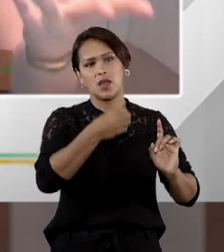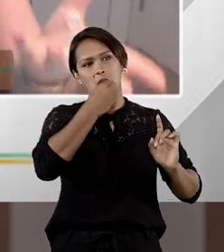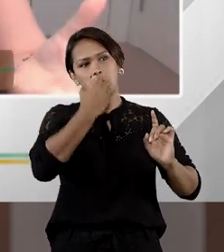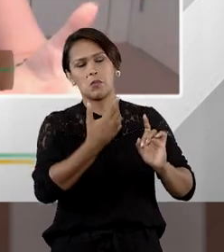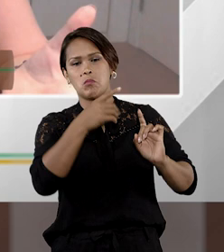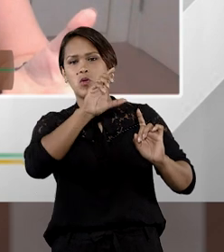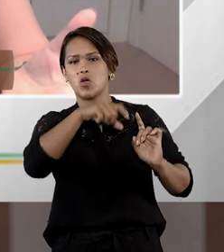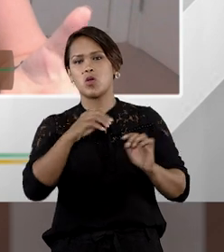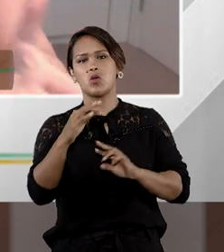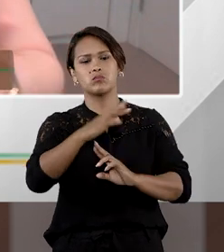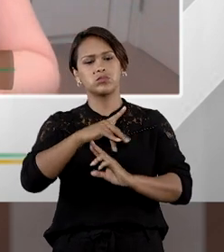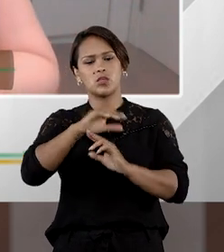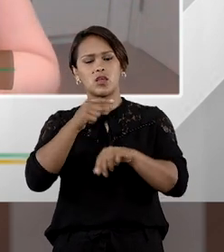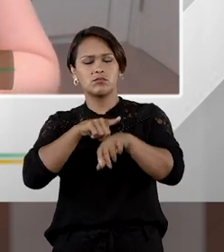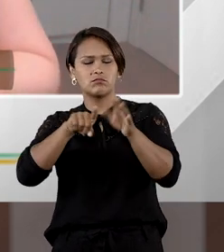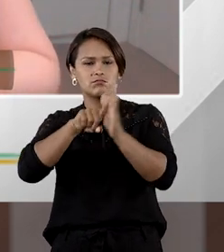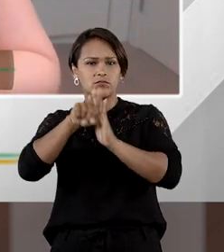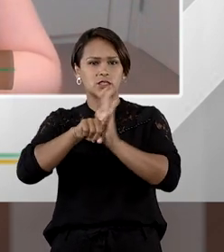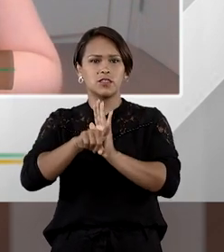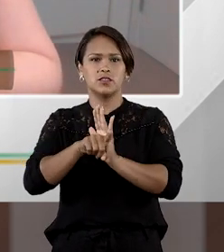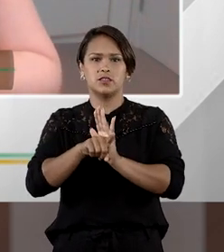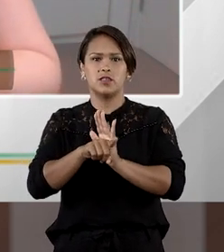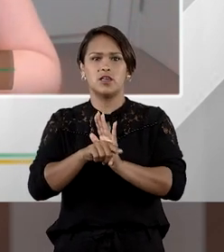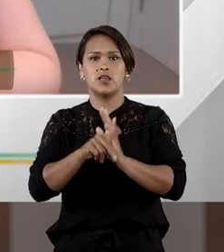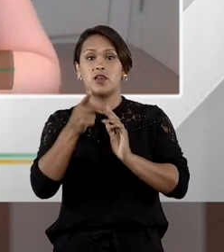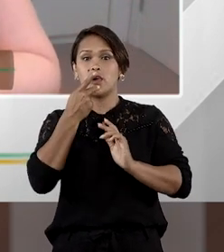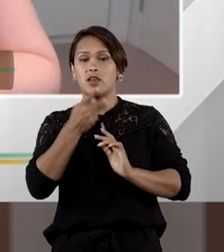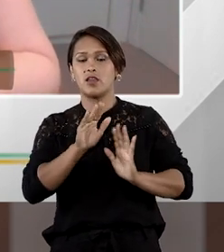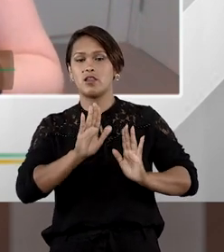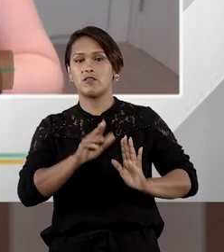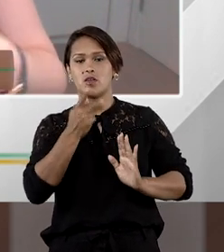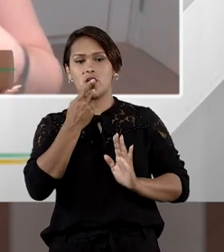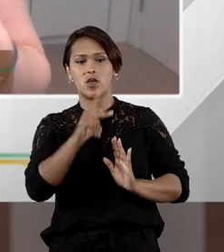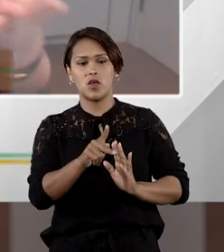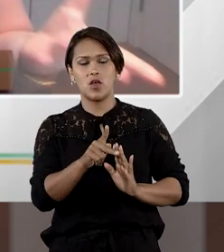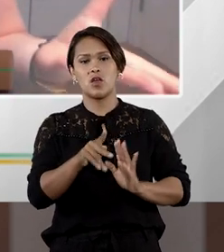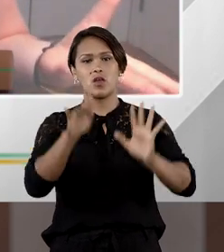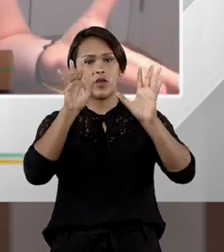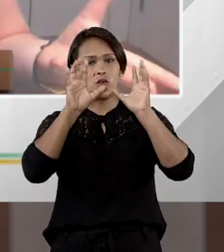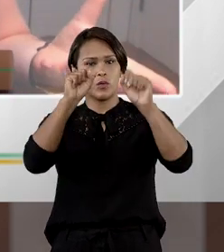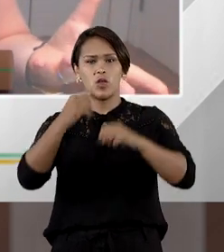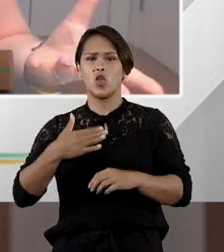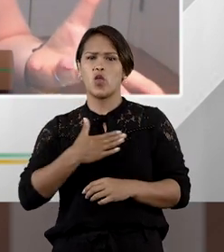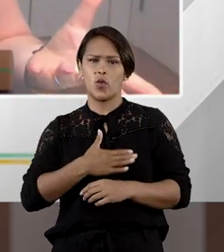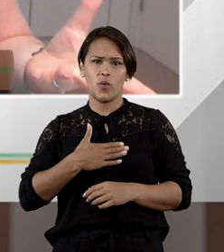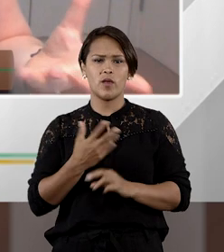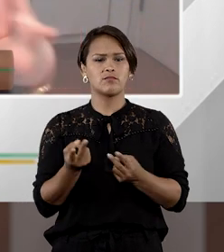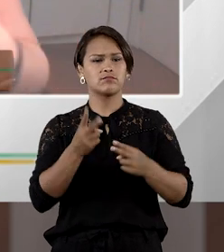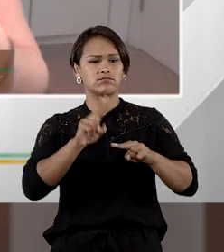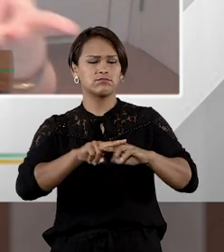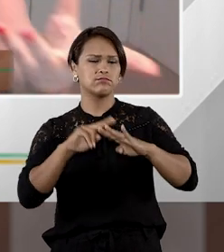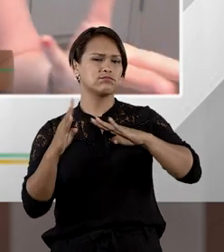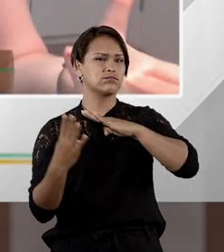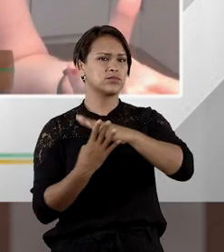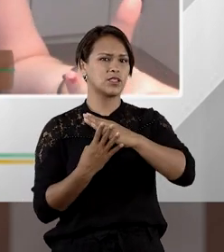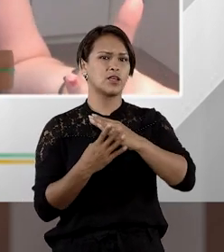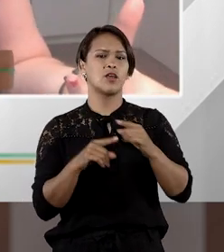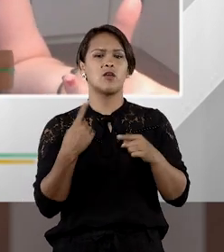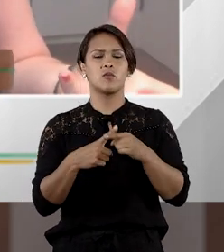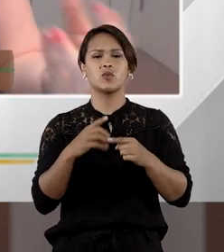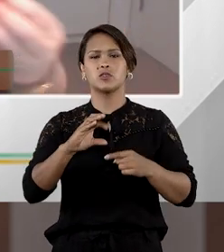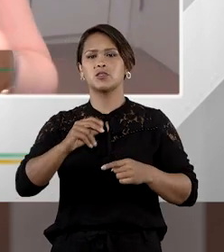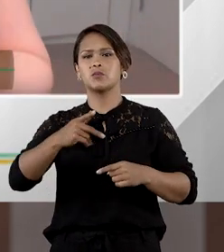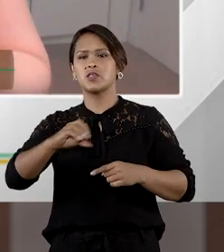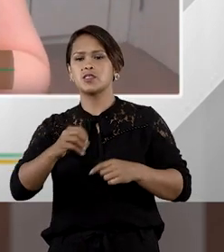né? O Tribunal do Rio Grande do Sul analisou. E aí ele disse: olha, o tribunal disse, eu gostaria muito que fosse fechado, né? Até porque o CPC